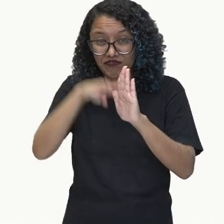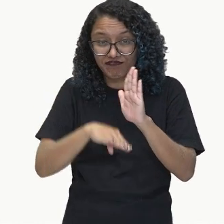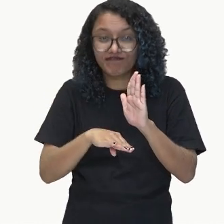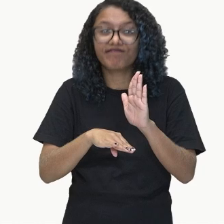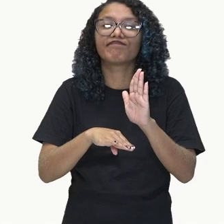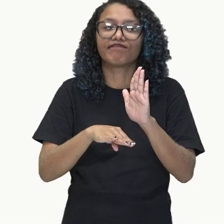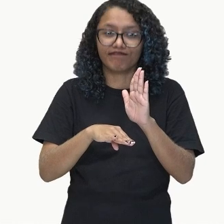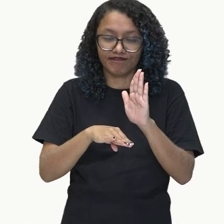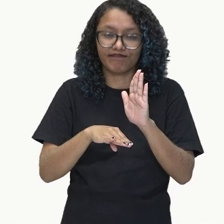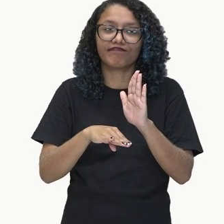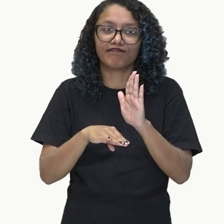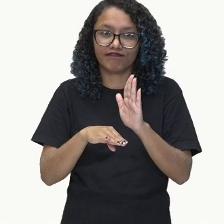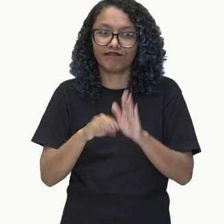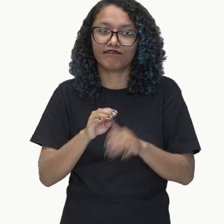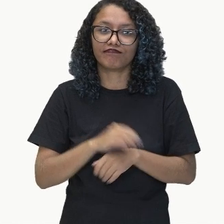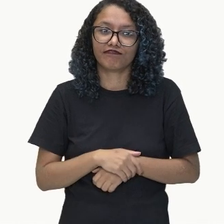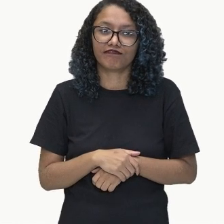acontece